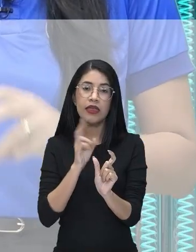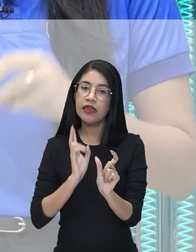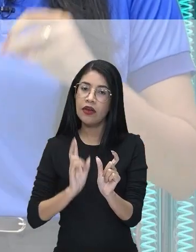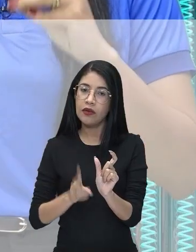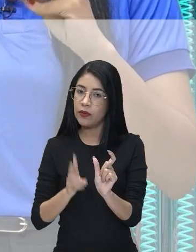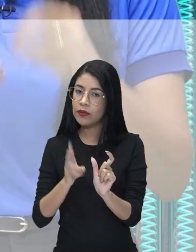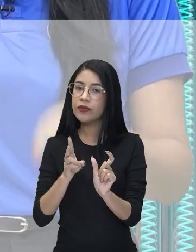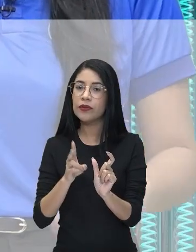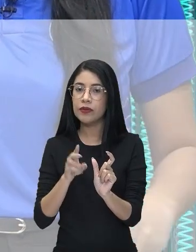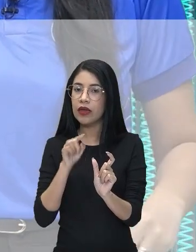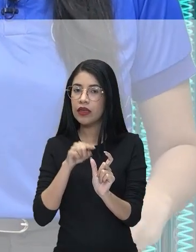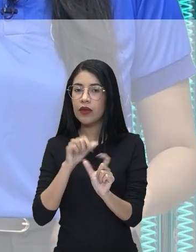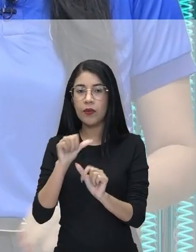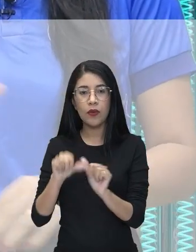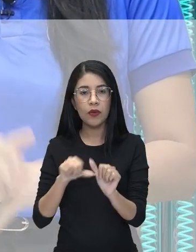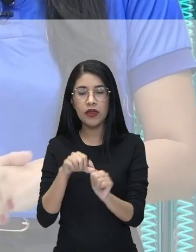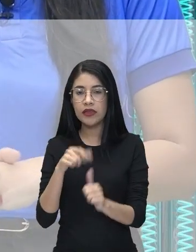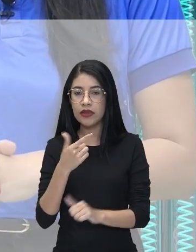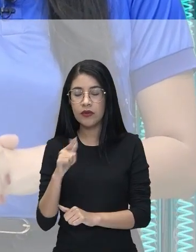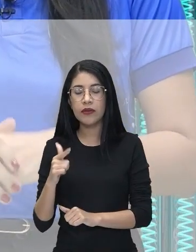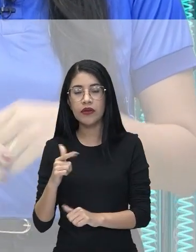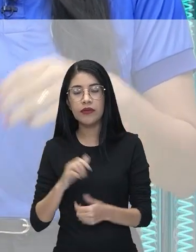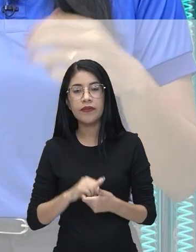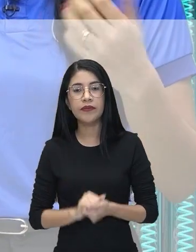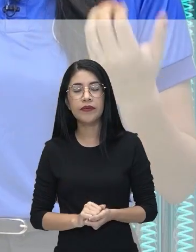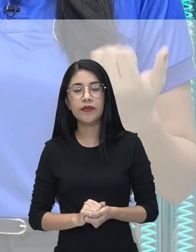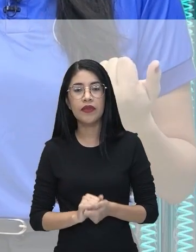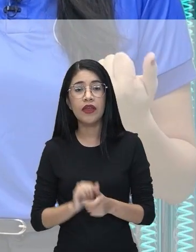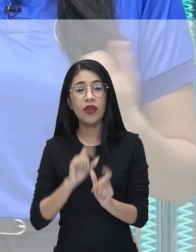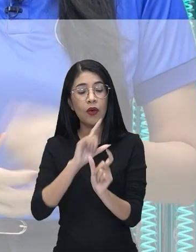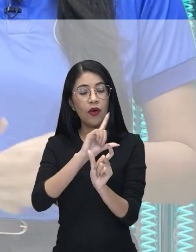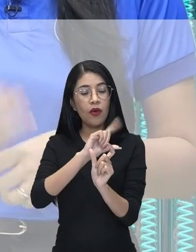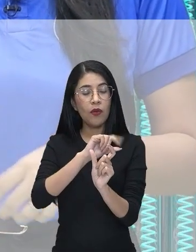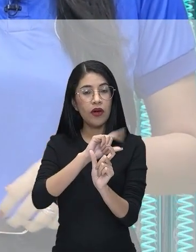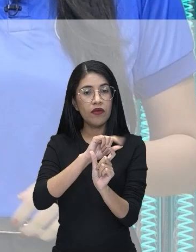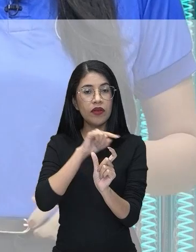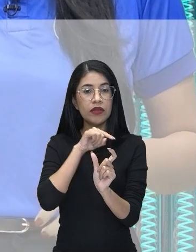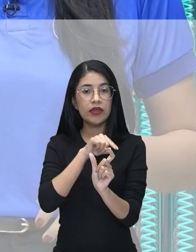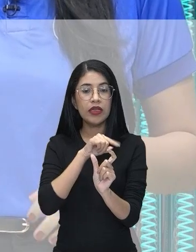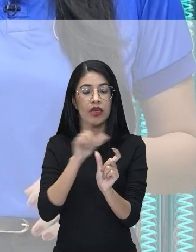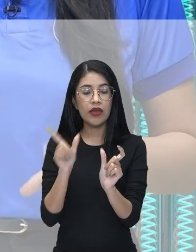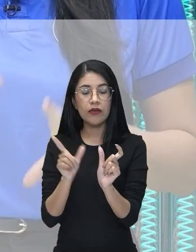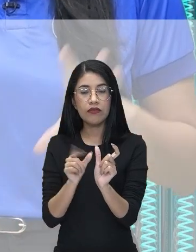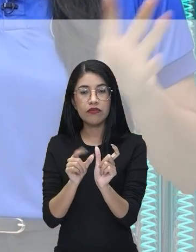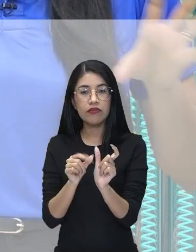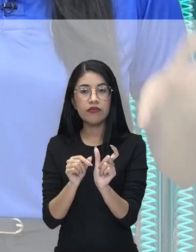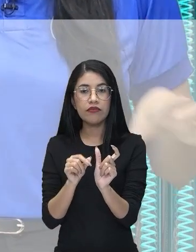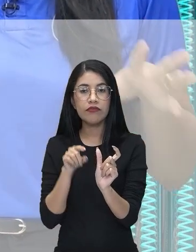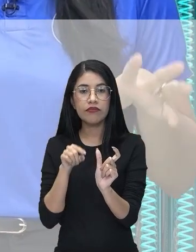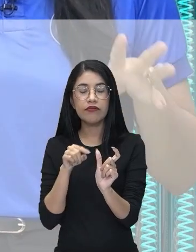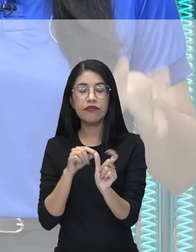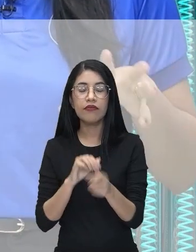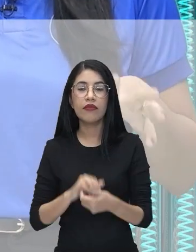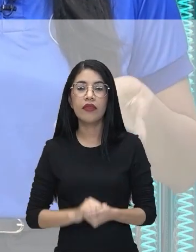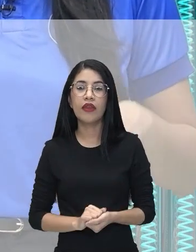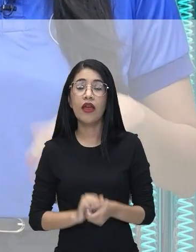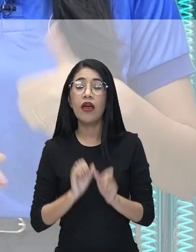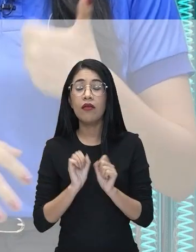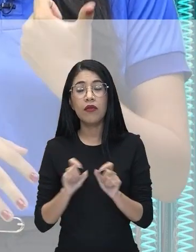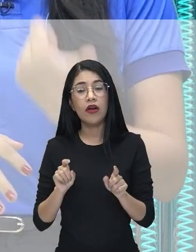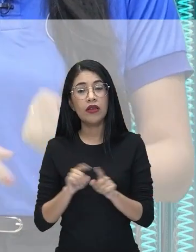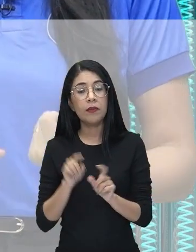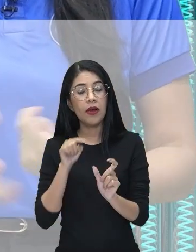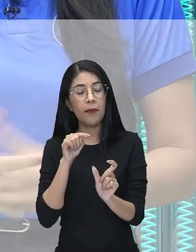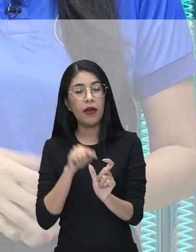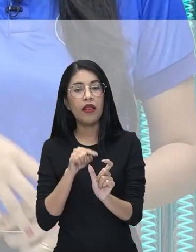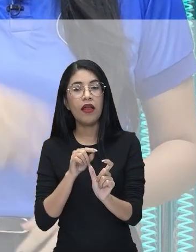palavra, ela dá origem a todas as formações. O prefixo vem antes, o sufixo vem depois, às vezes pode ter uma palavra que